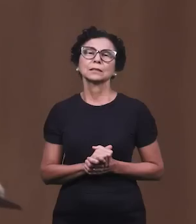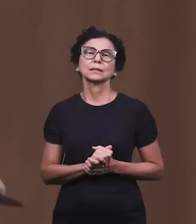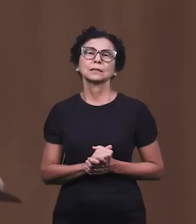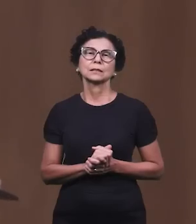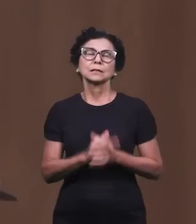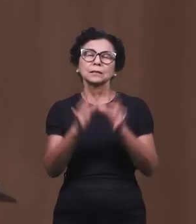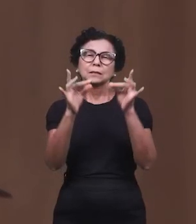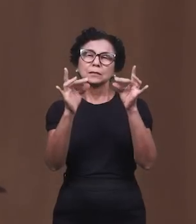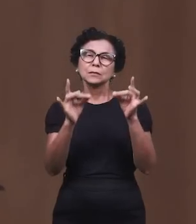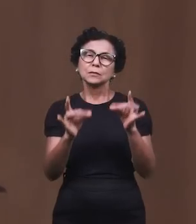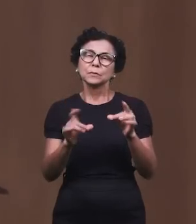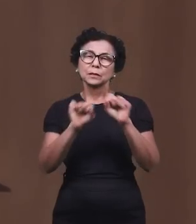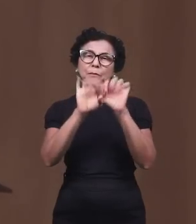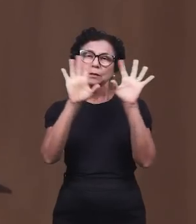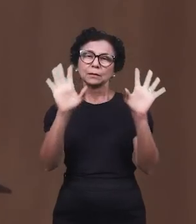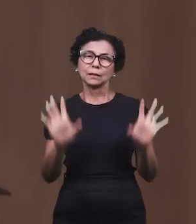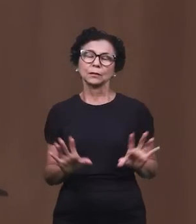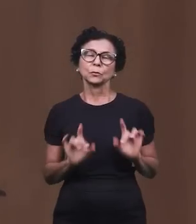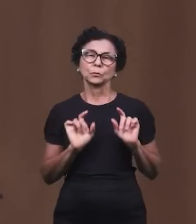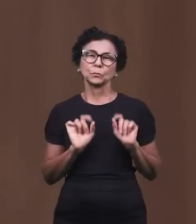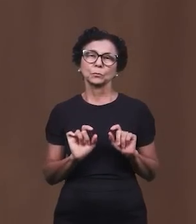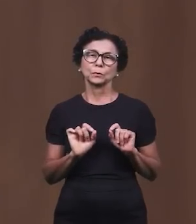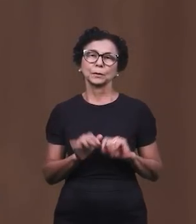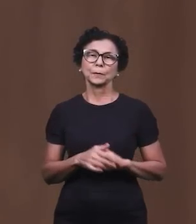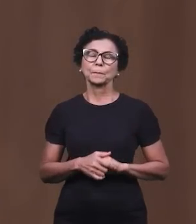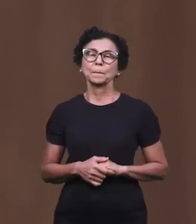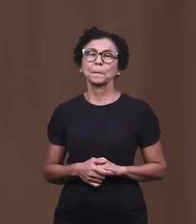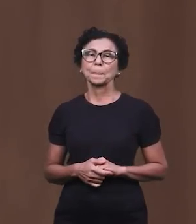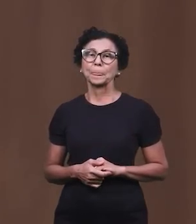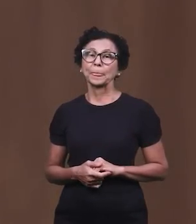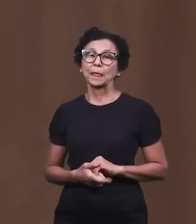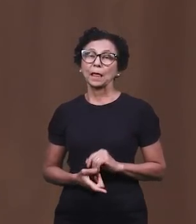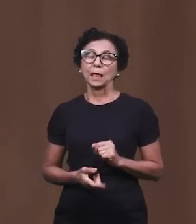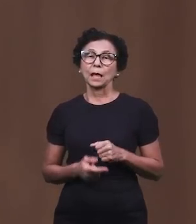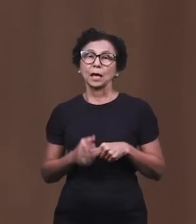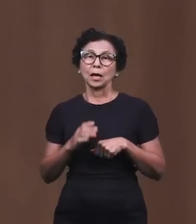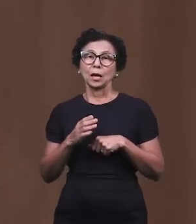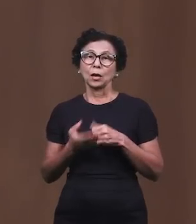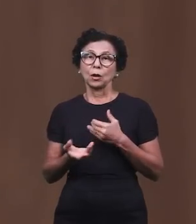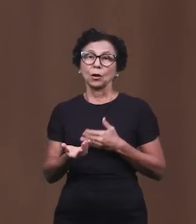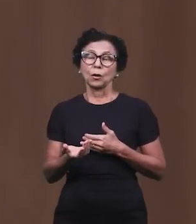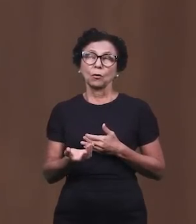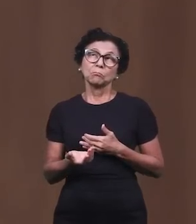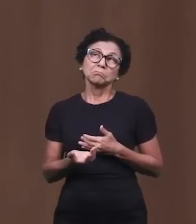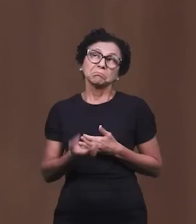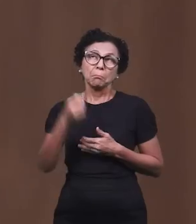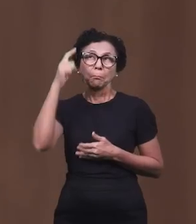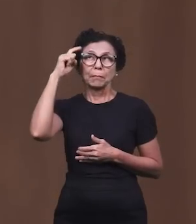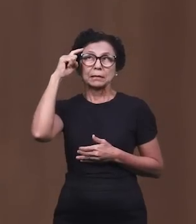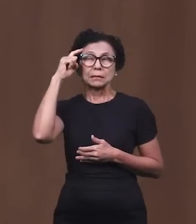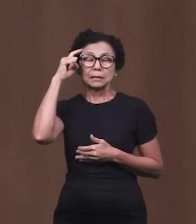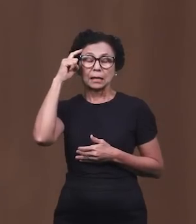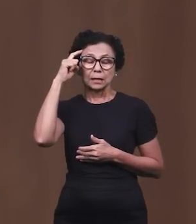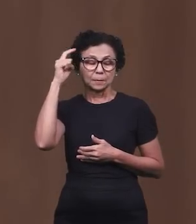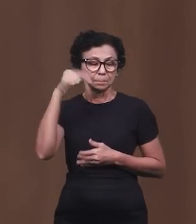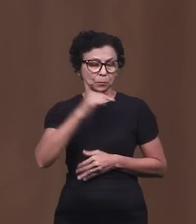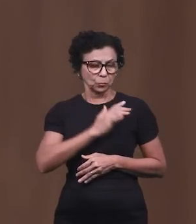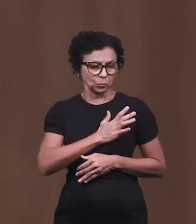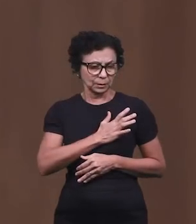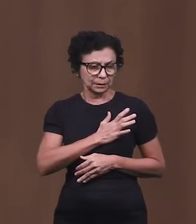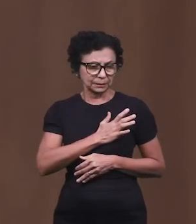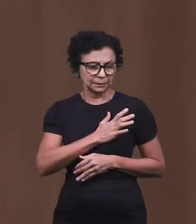assim: disse eu no meu coração, ora vem, eu te provarei com